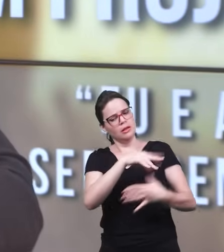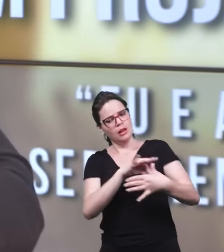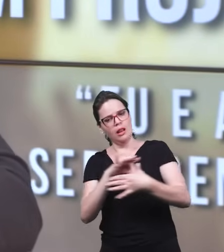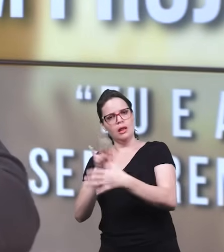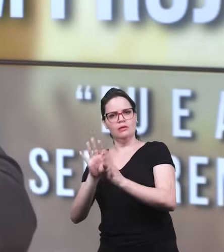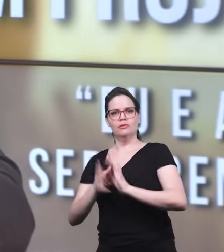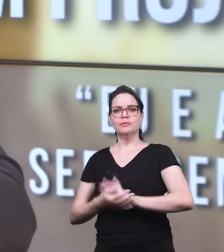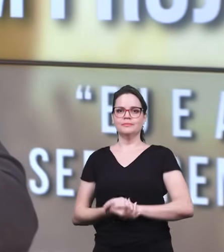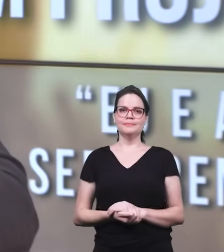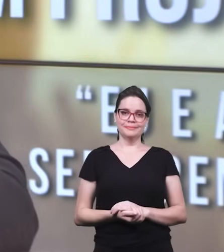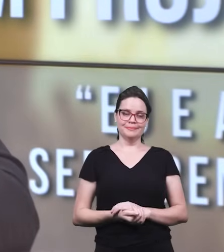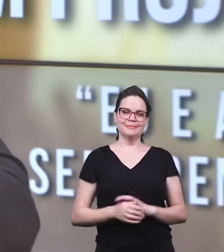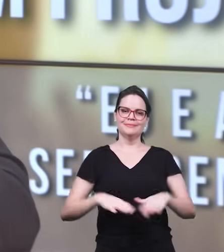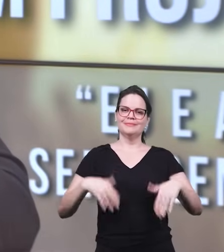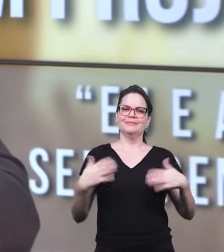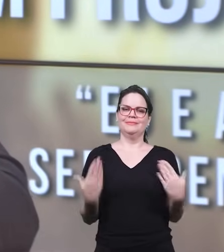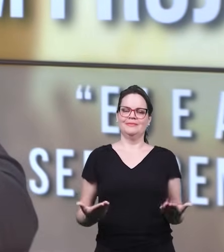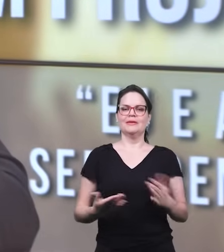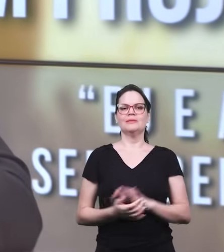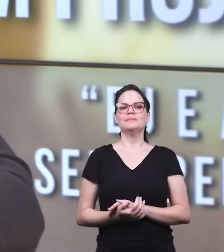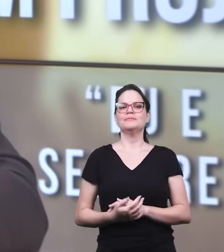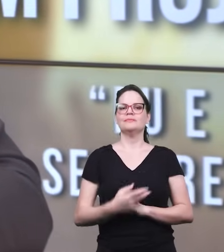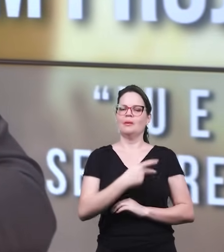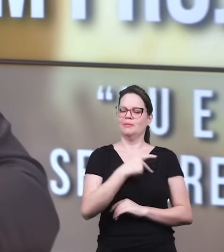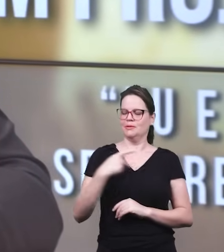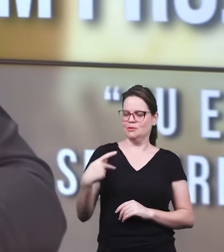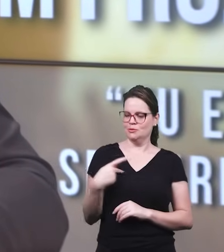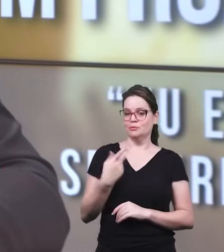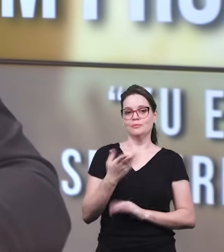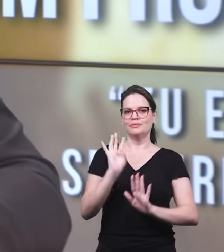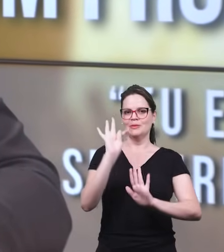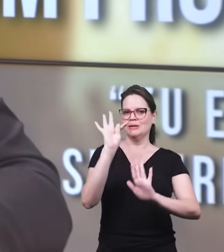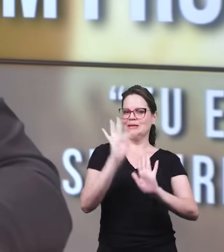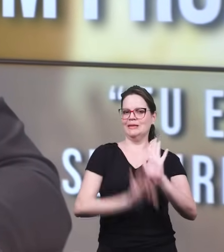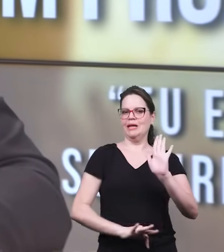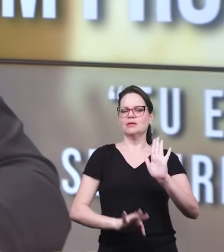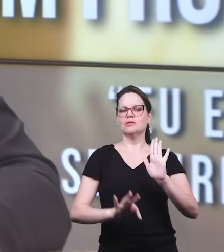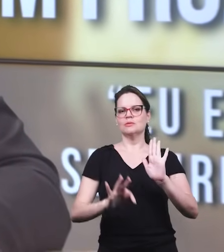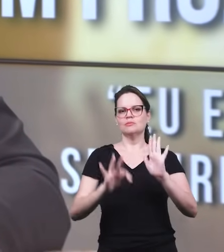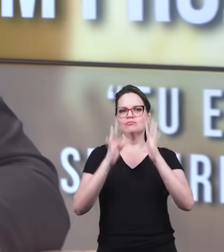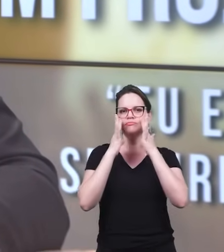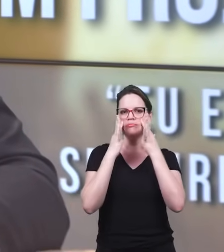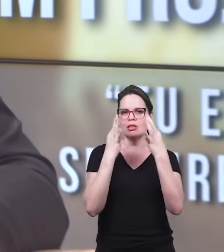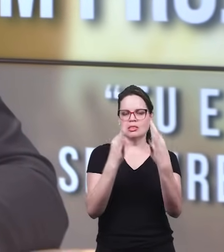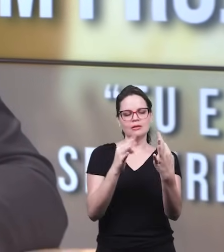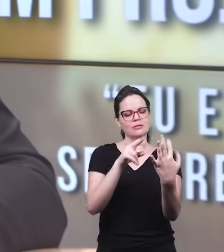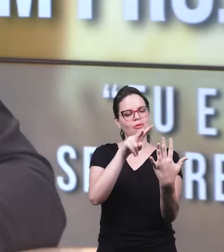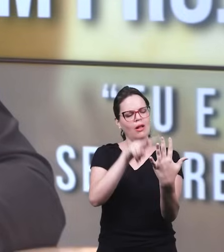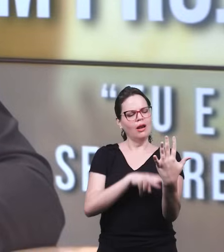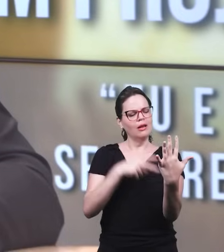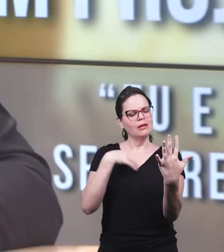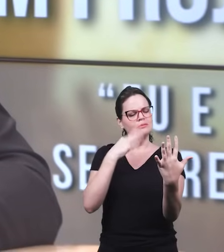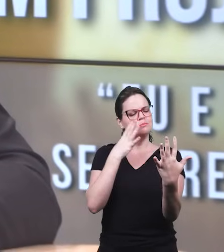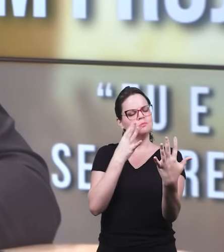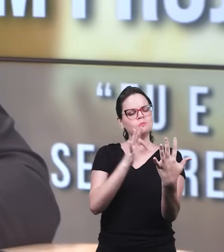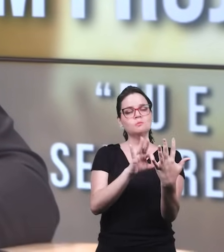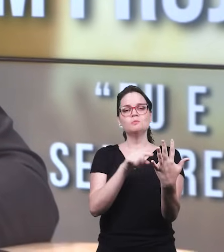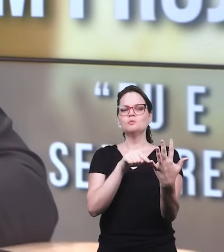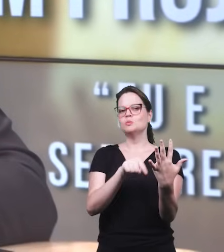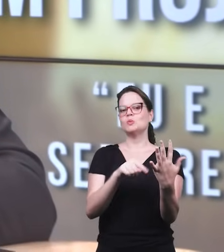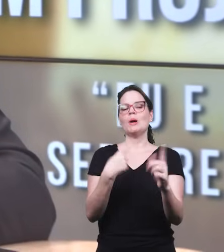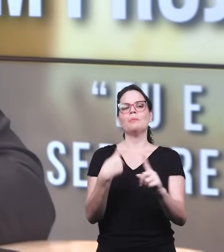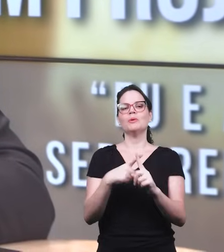Bom, pastor Marcelo, pastor Elber, esse texto chama muita atenção porque